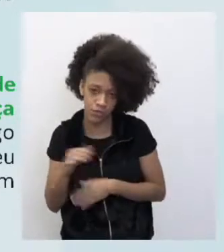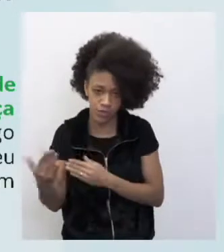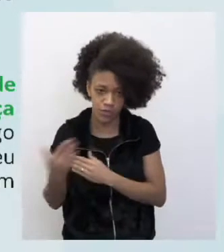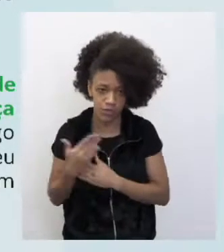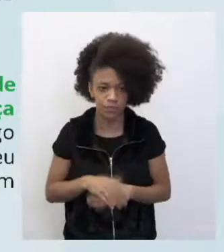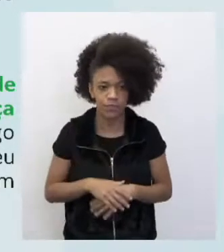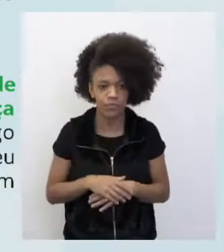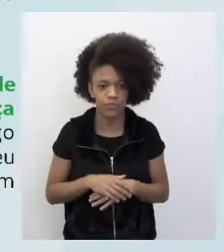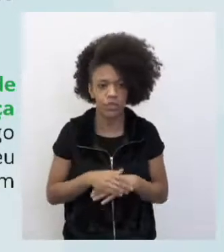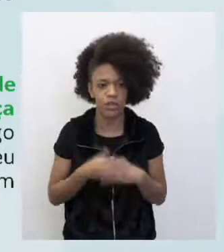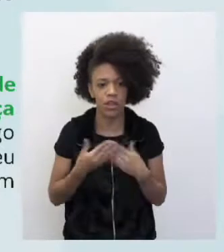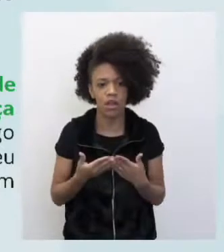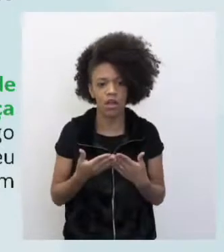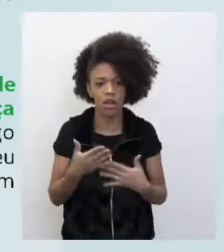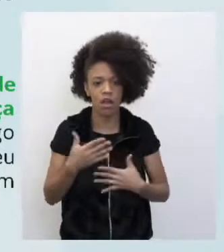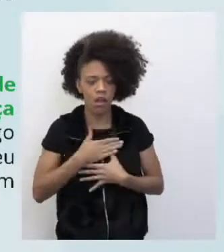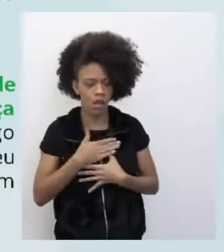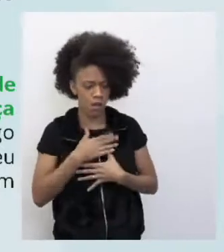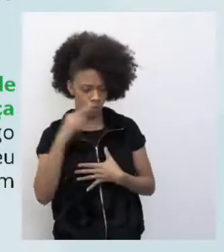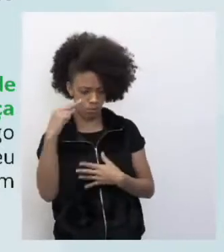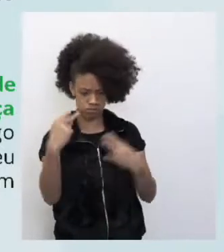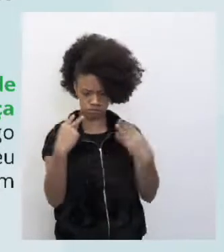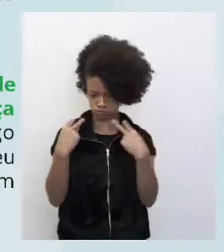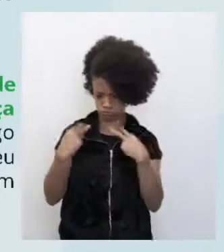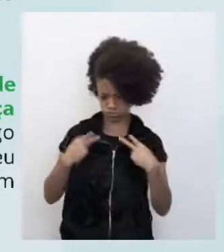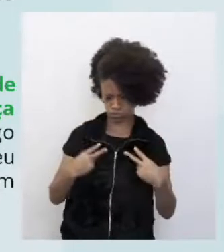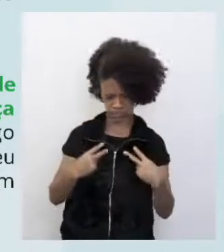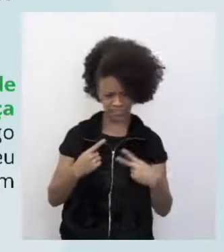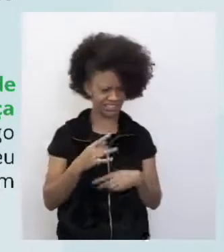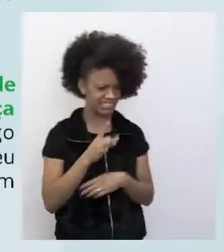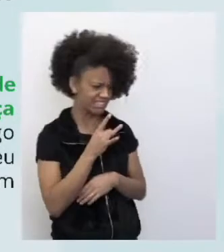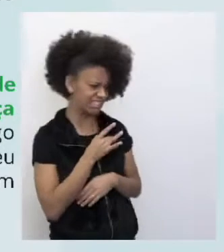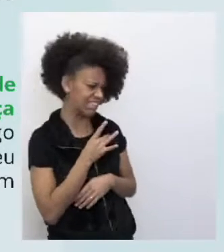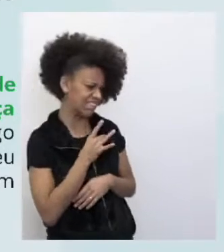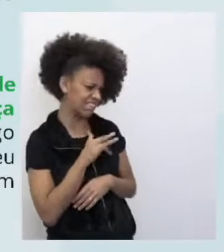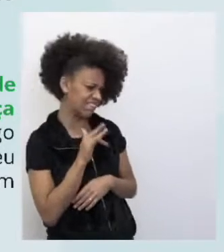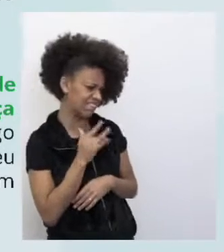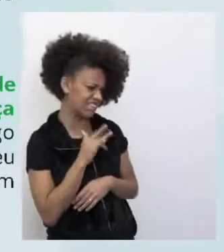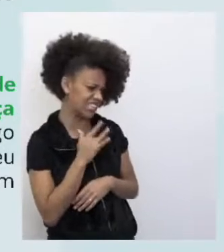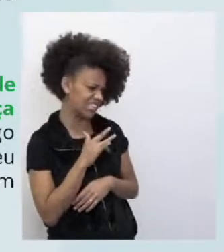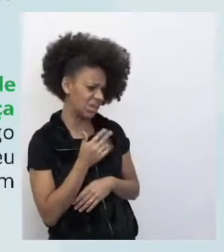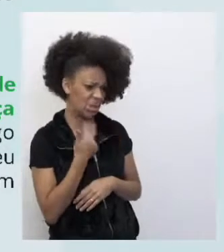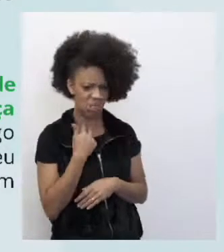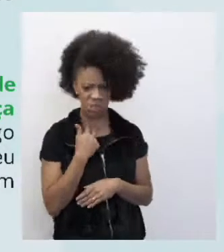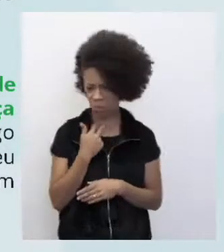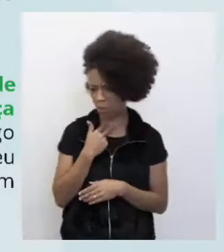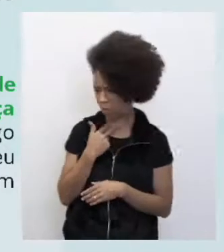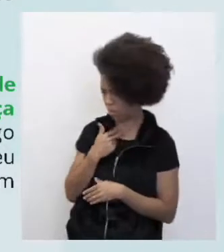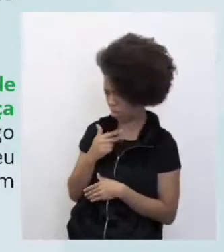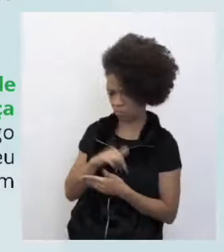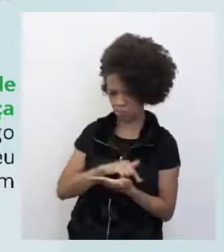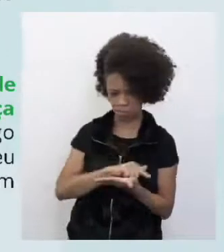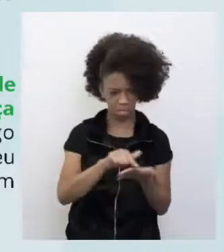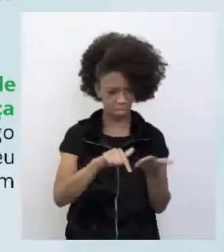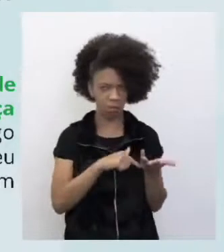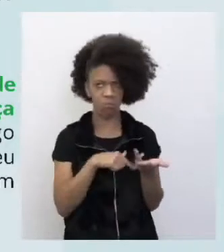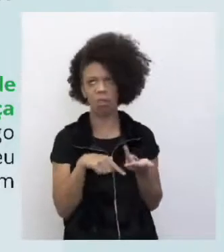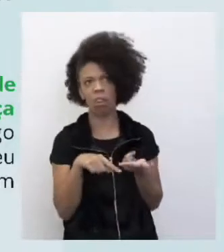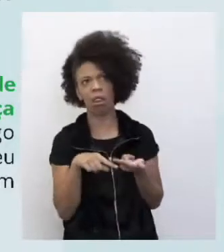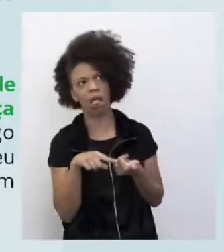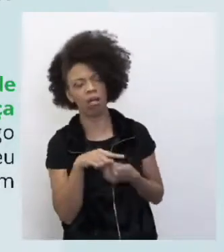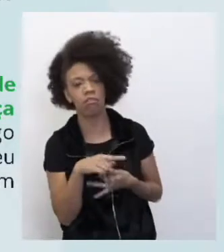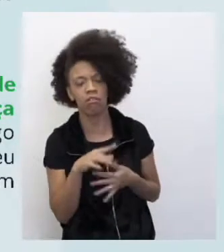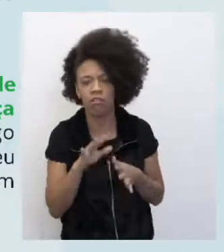PC. Ao me olharem, muitos podem pensar, tadinho, não pode isso, não pode aquilo, tão lindo, blá, blá,